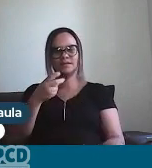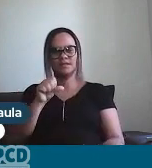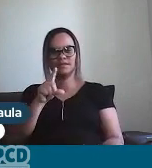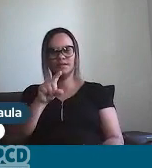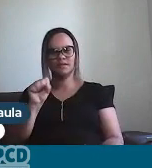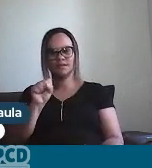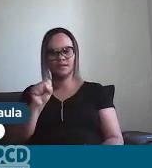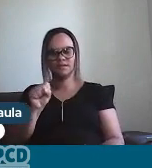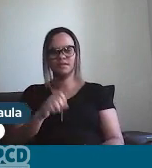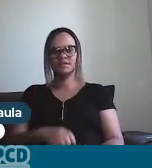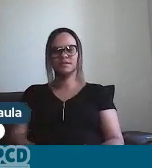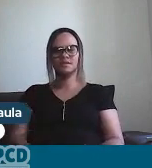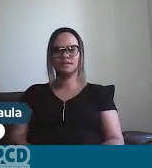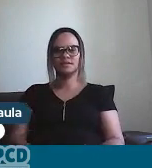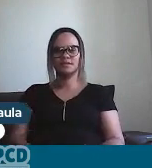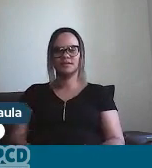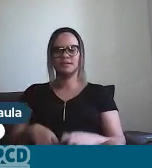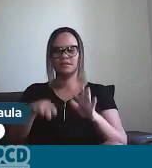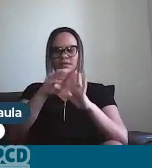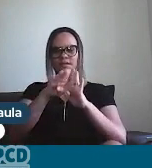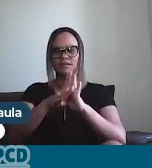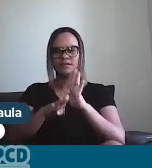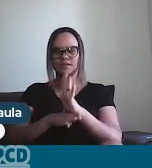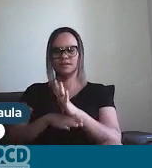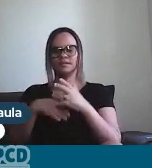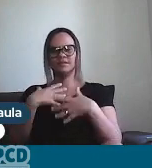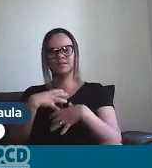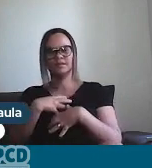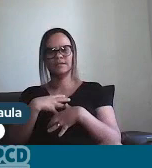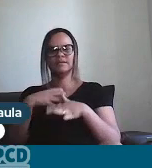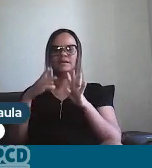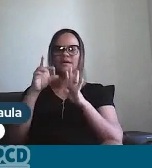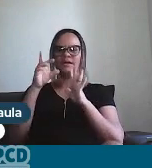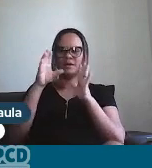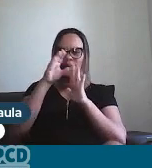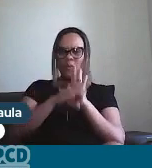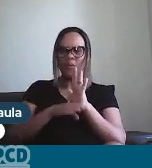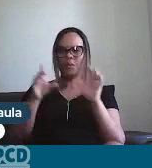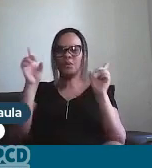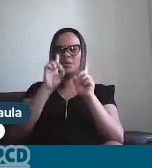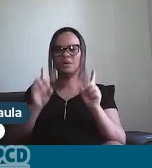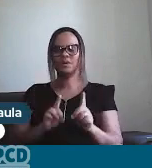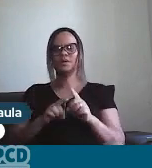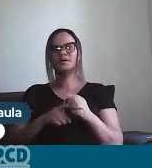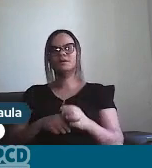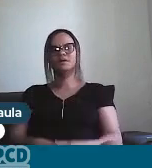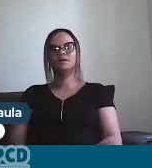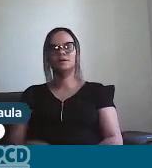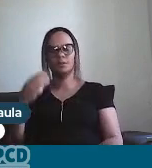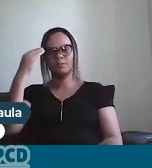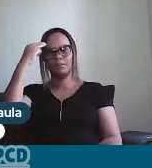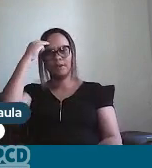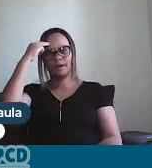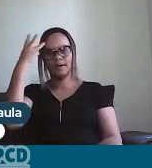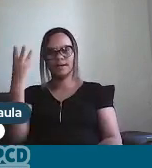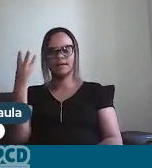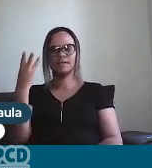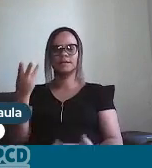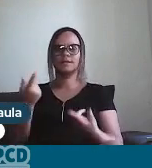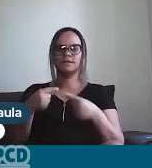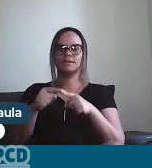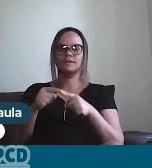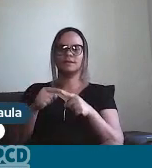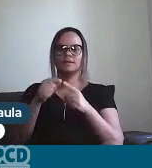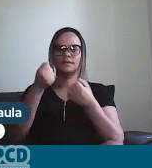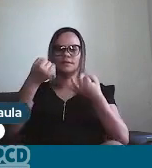antigo conhecido, que trazia uma listinha de situações consideradas deficientes, ele falava em deficiência mental, mas ele trazia uma